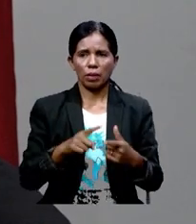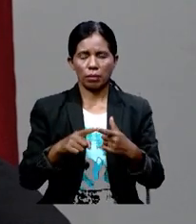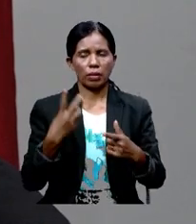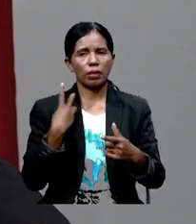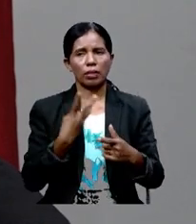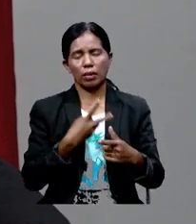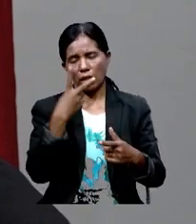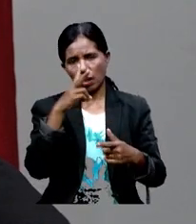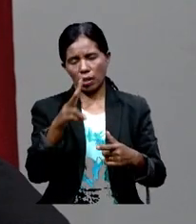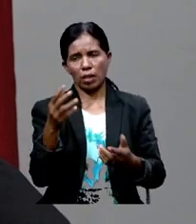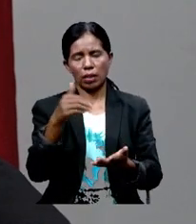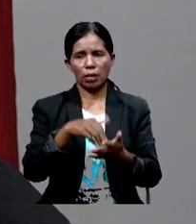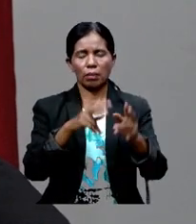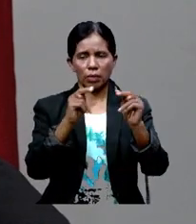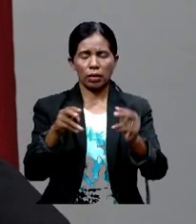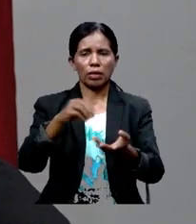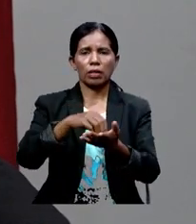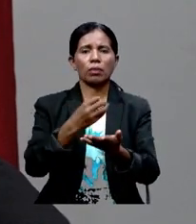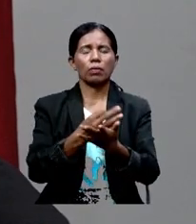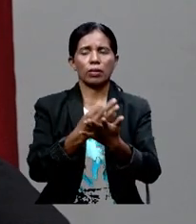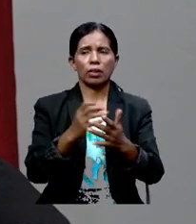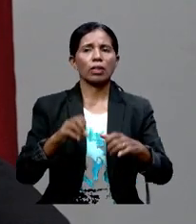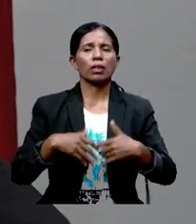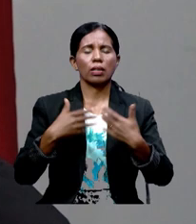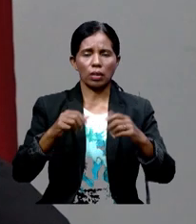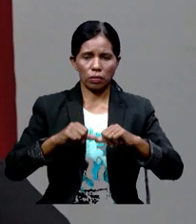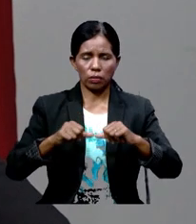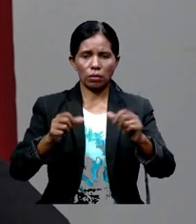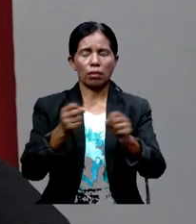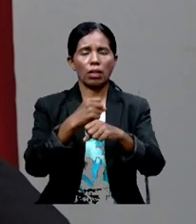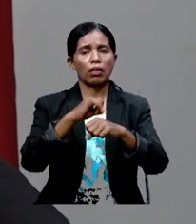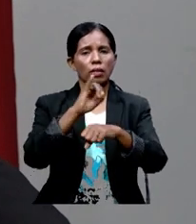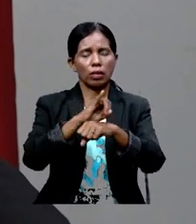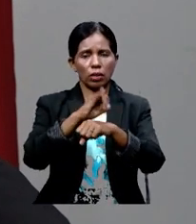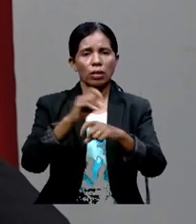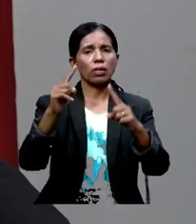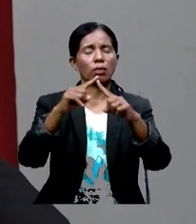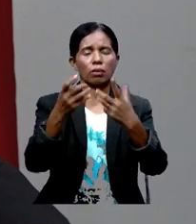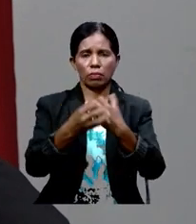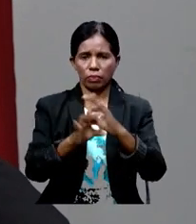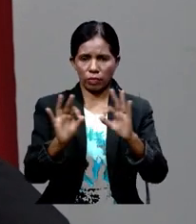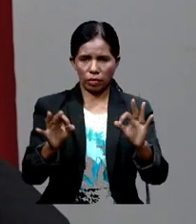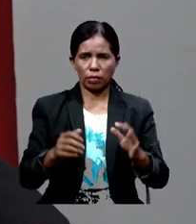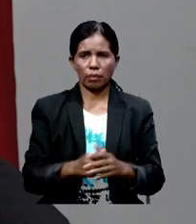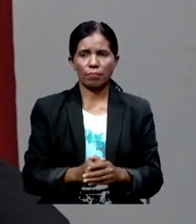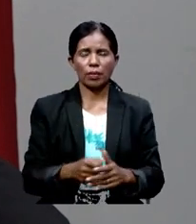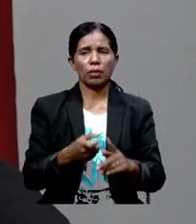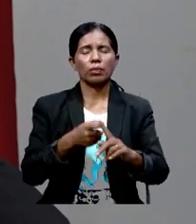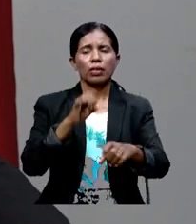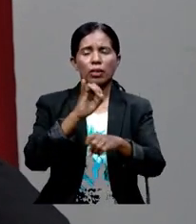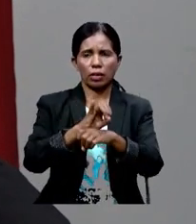ho tu makita foi hare di ambe precisa tan osan hira para tu continua obra ne to final. Nebe parte igreja